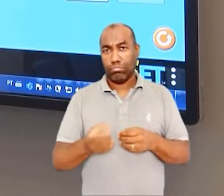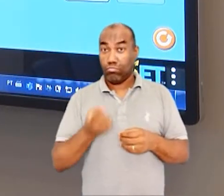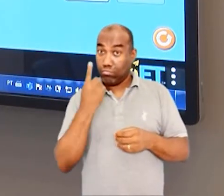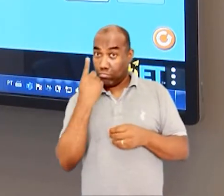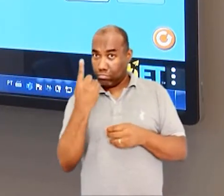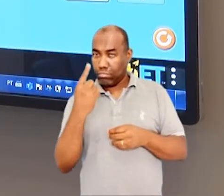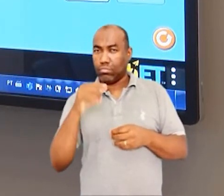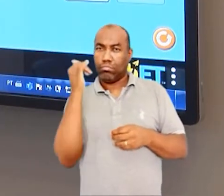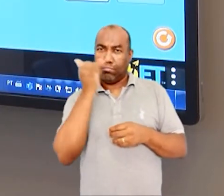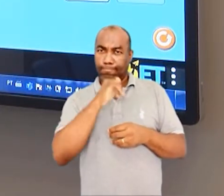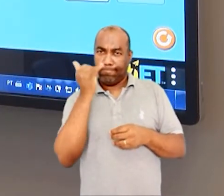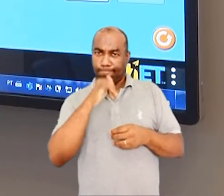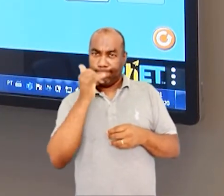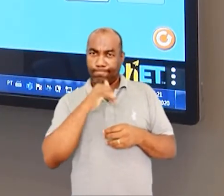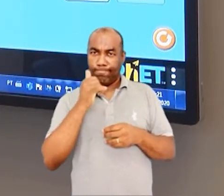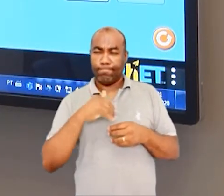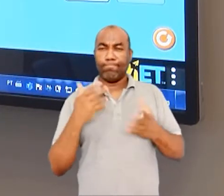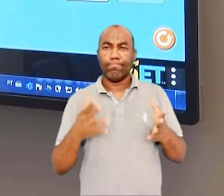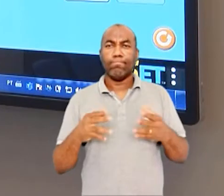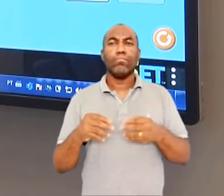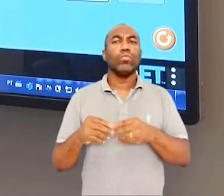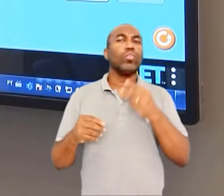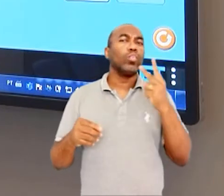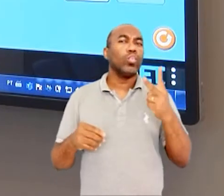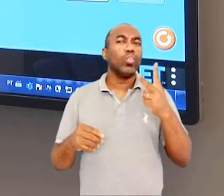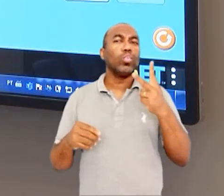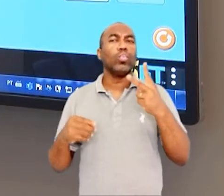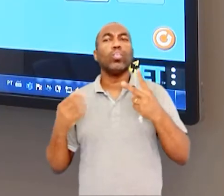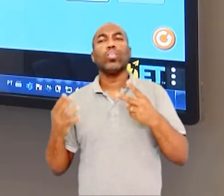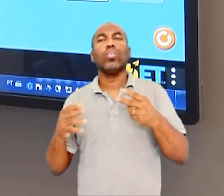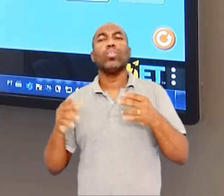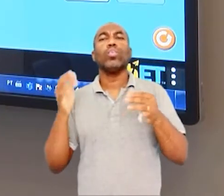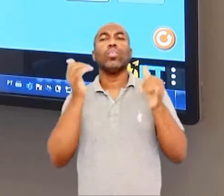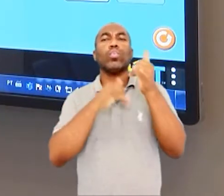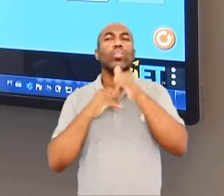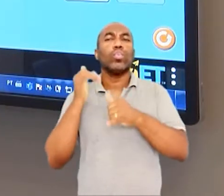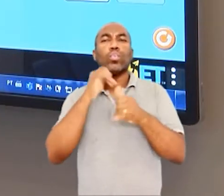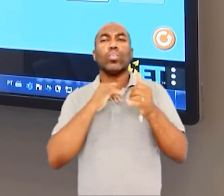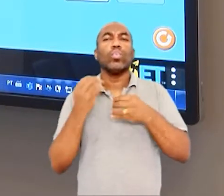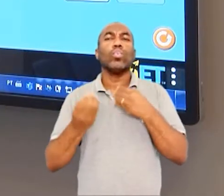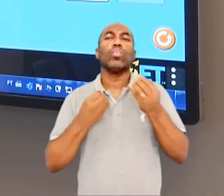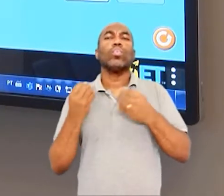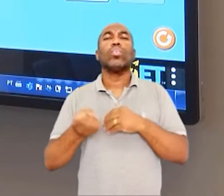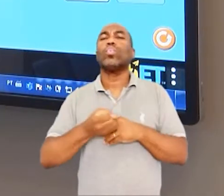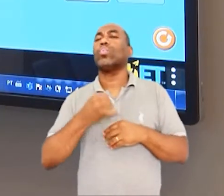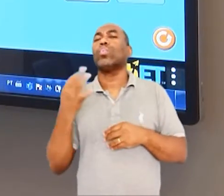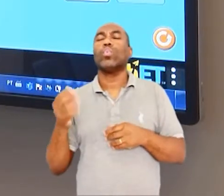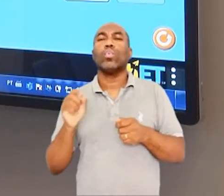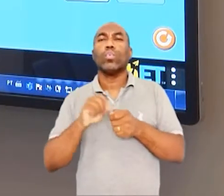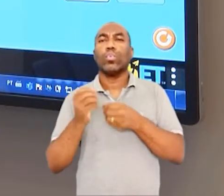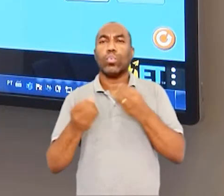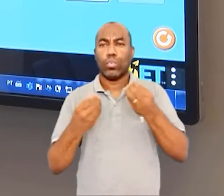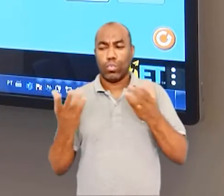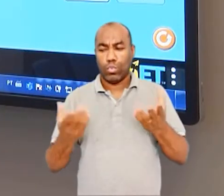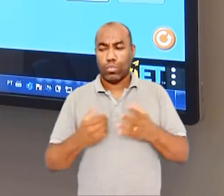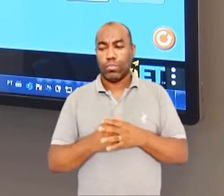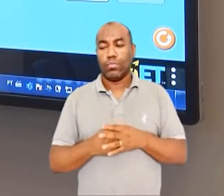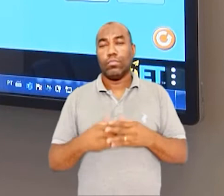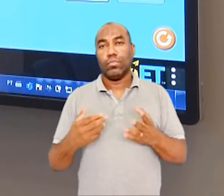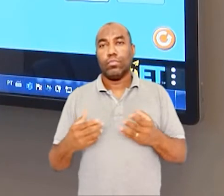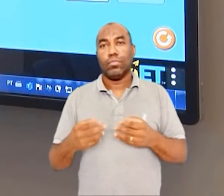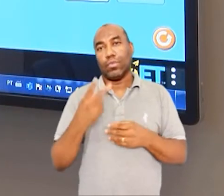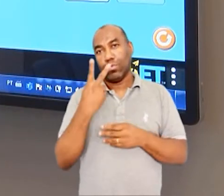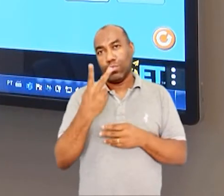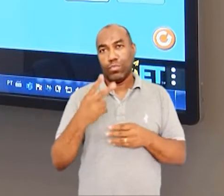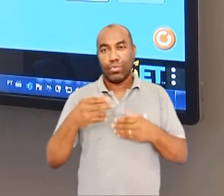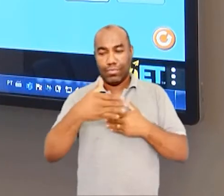tem 9 volts, duas baterias em série juntas, você vai somar para